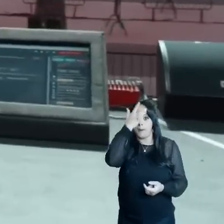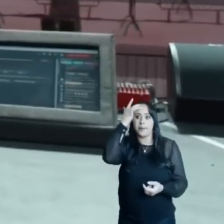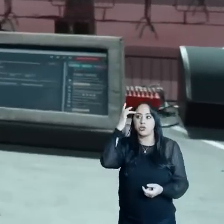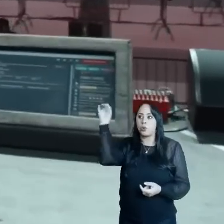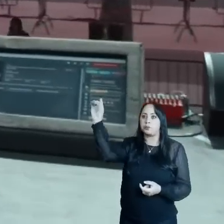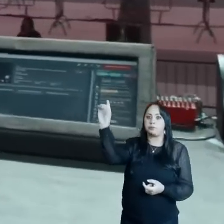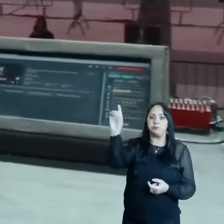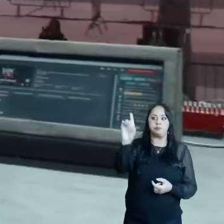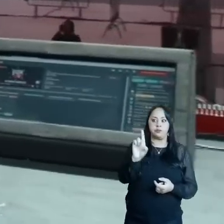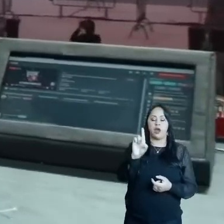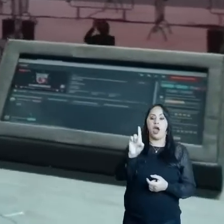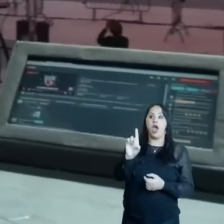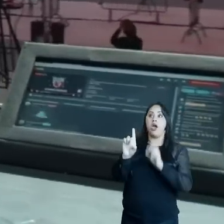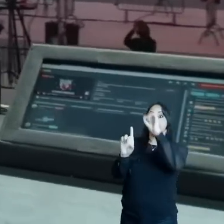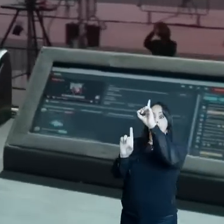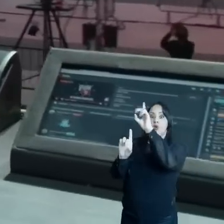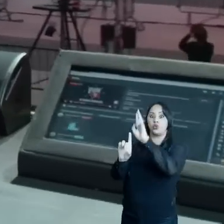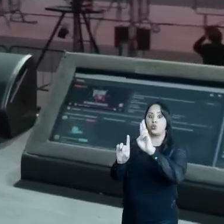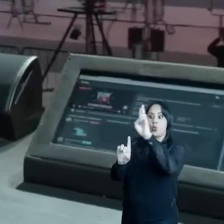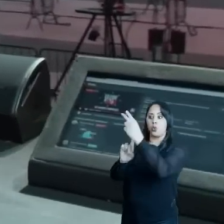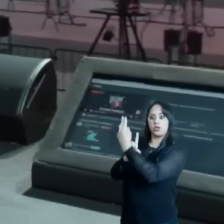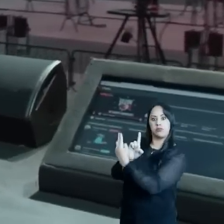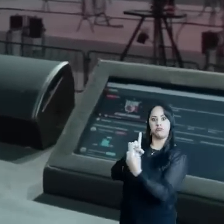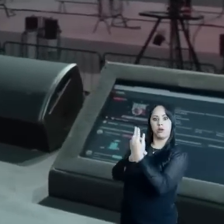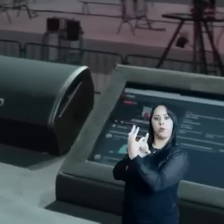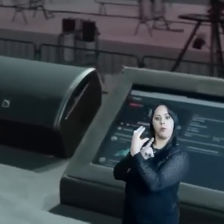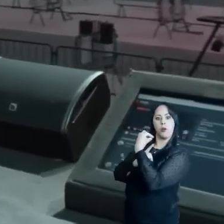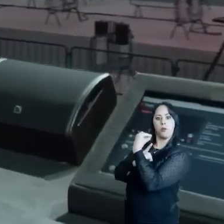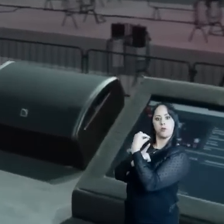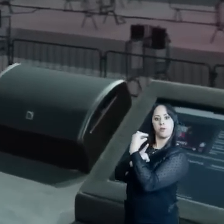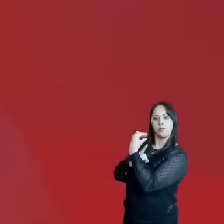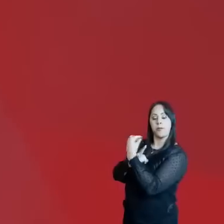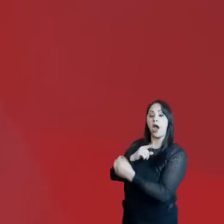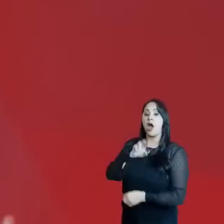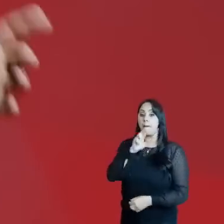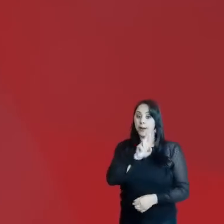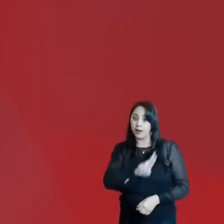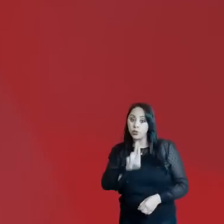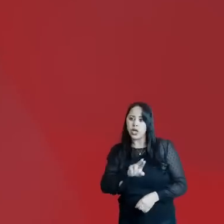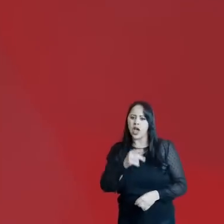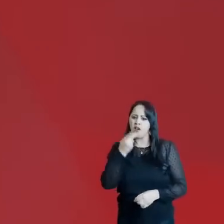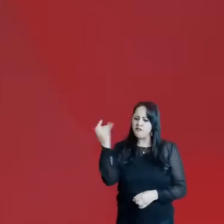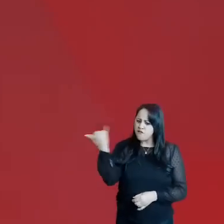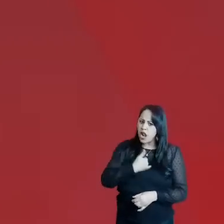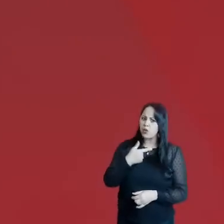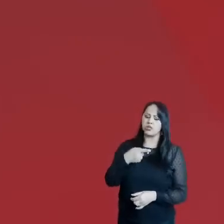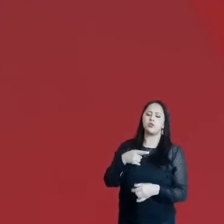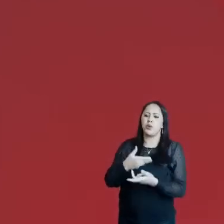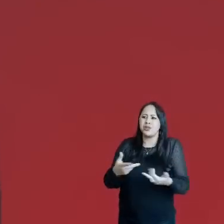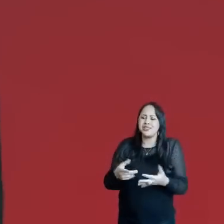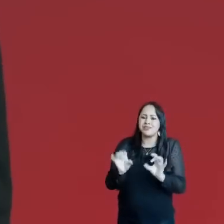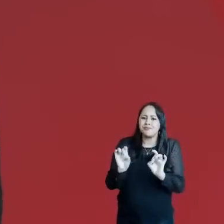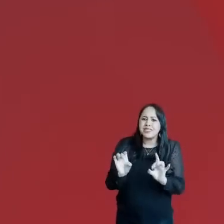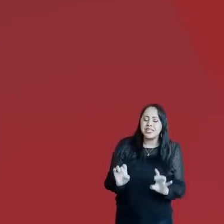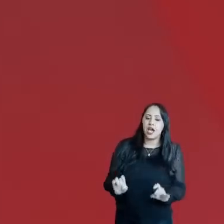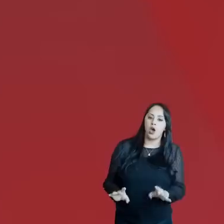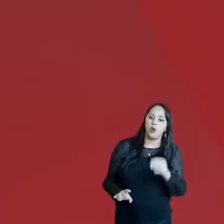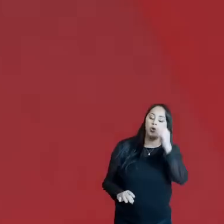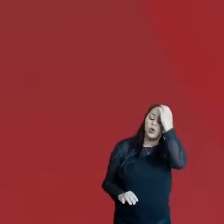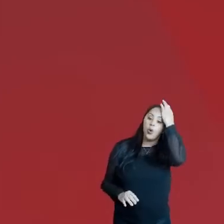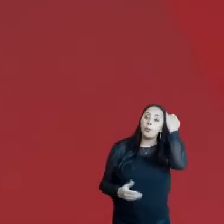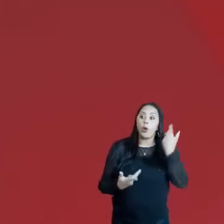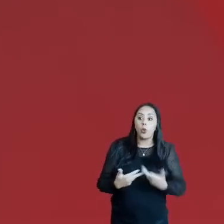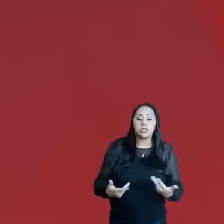te falar pessoalmente, como eu tive, dele ter usado essas duas pessoas para falar comigo algo específico do que eu estou